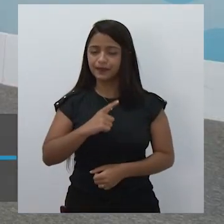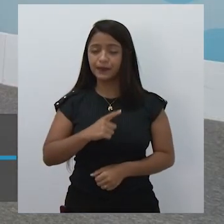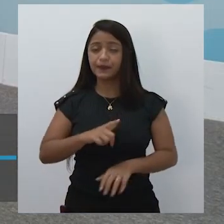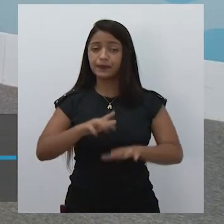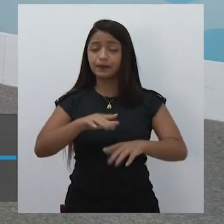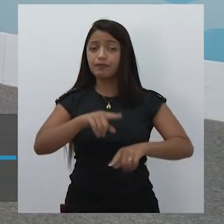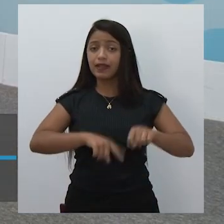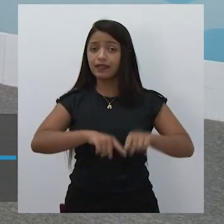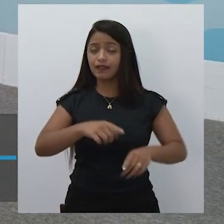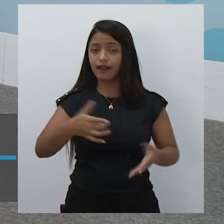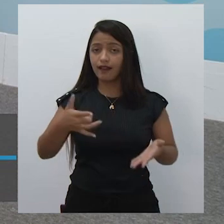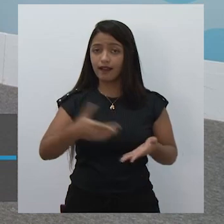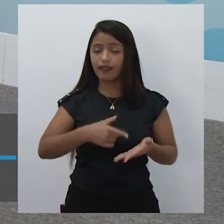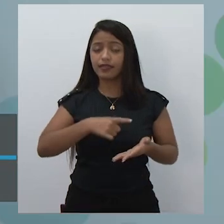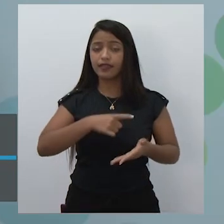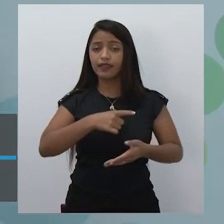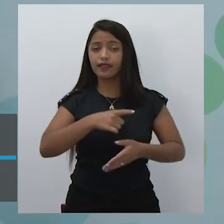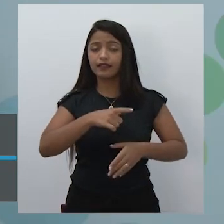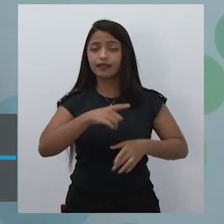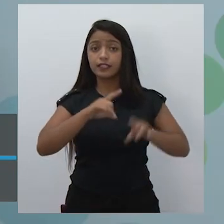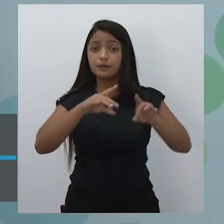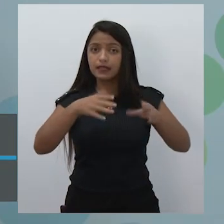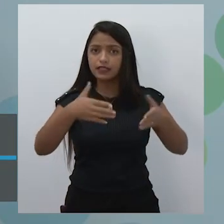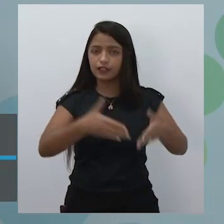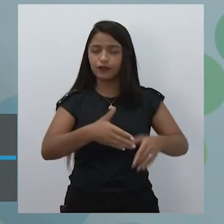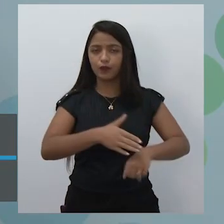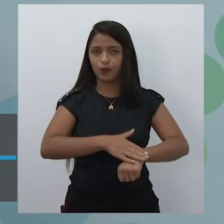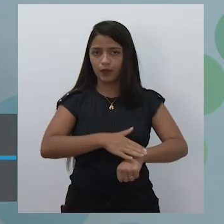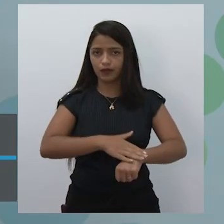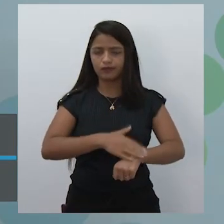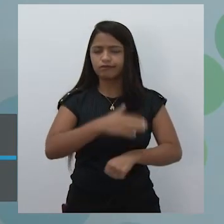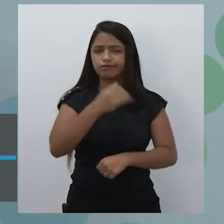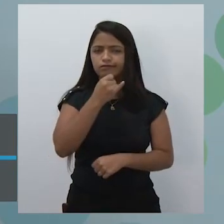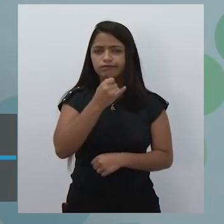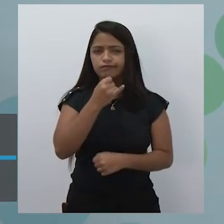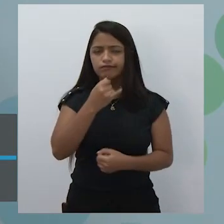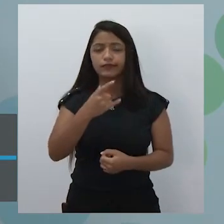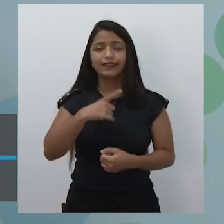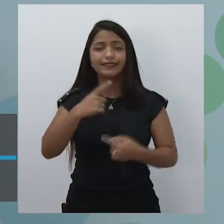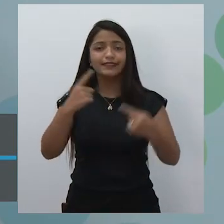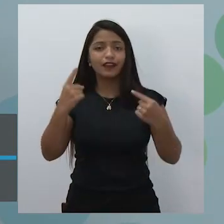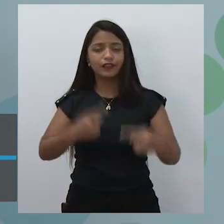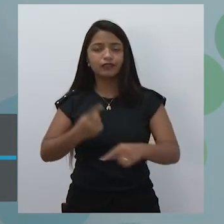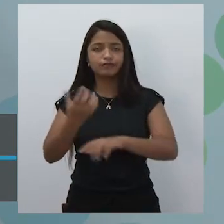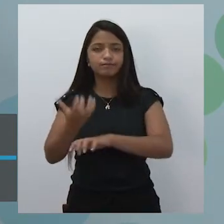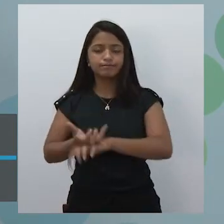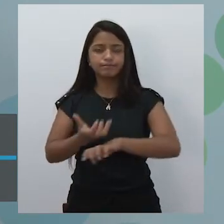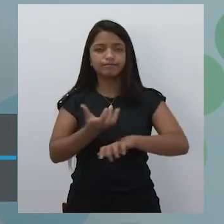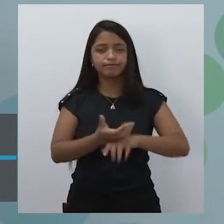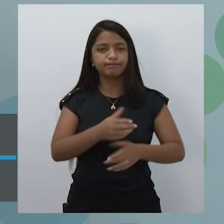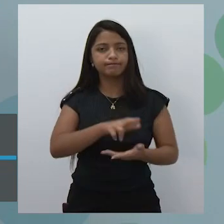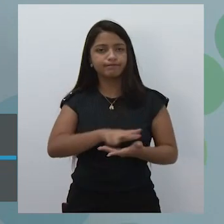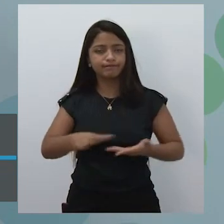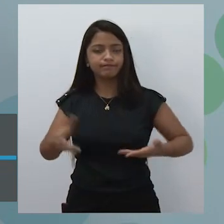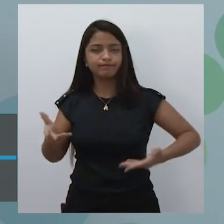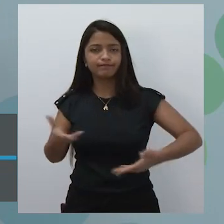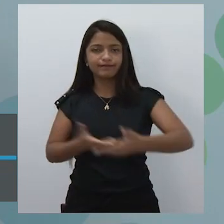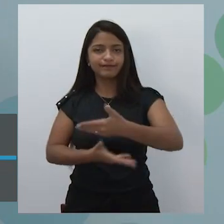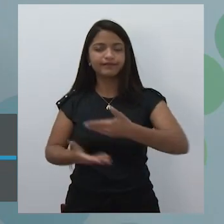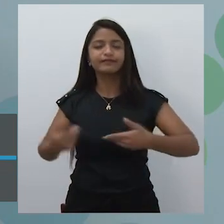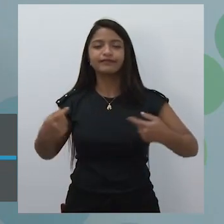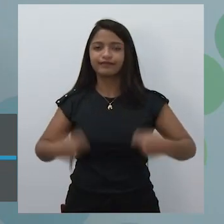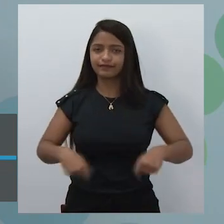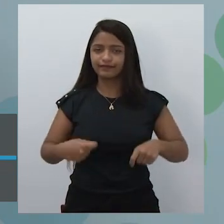específicos, que é como a Tânia acabou de falar, o desafio interdisciplinar, que está bem marcado mesmo ali para o estudante e para